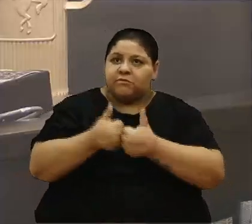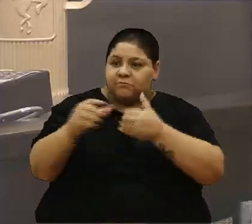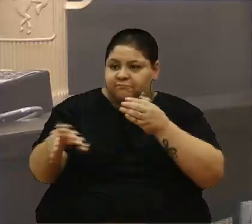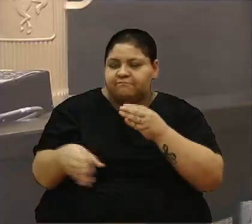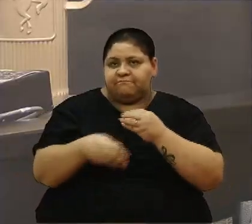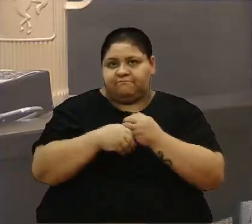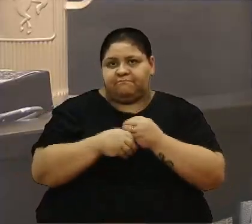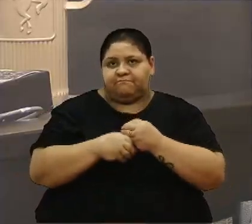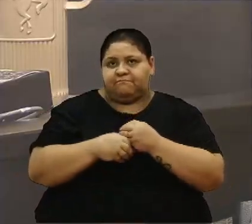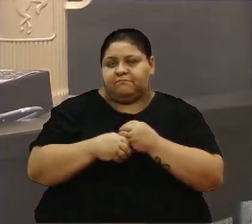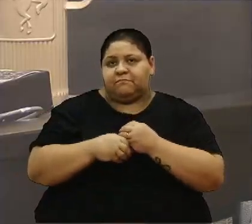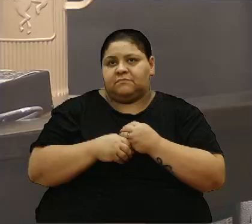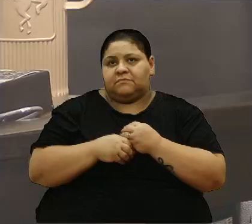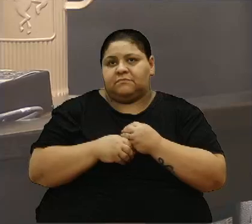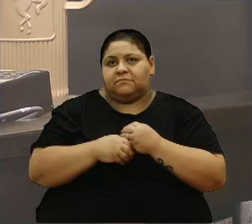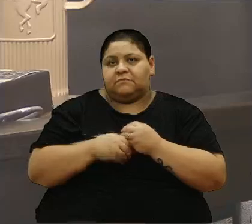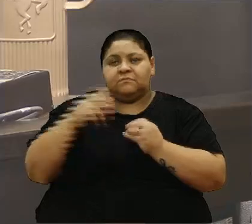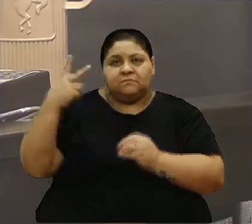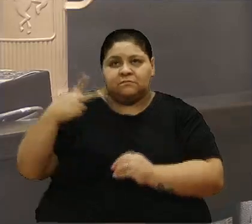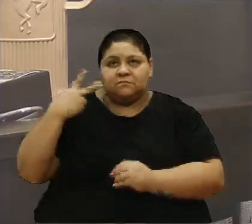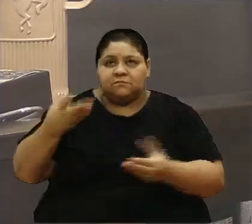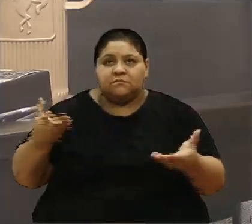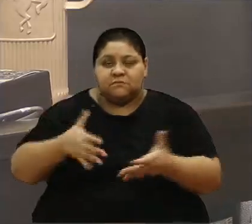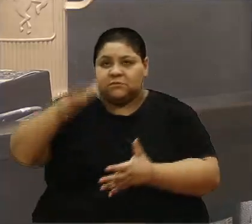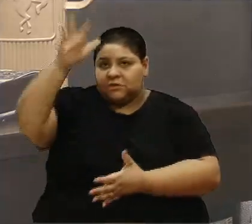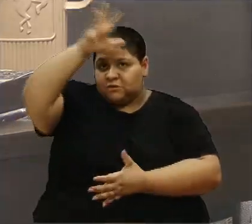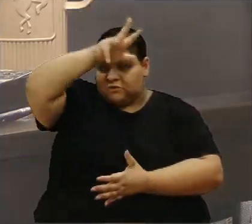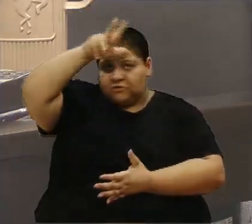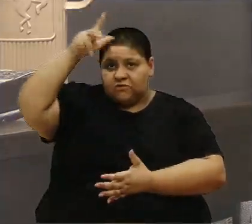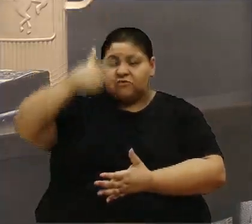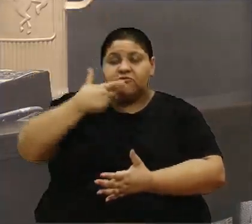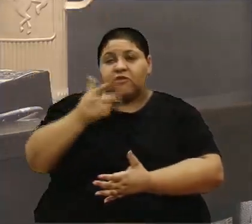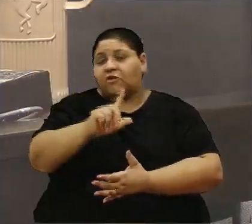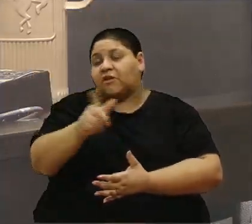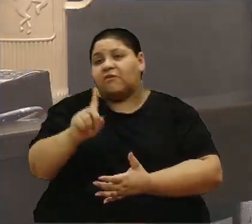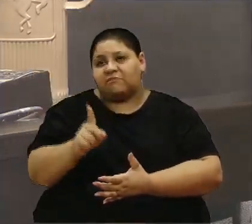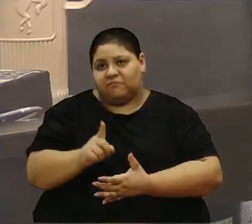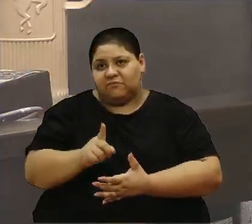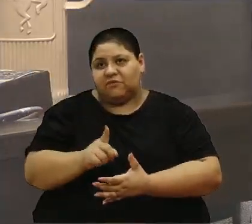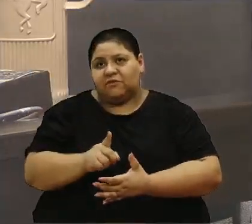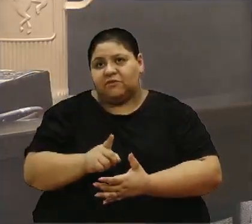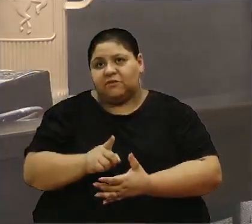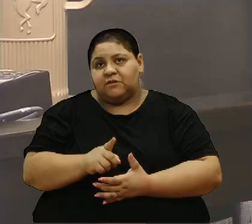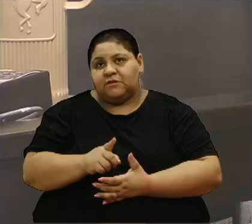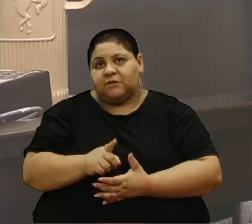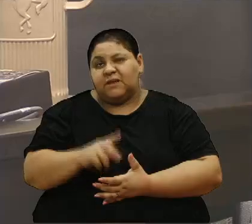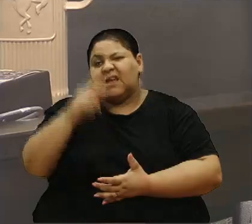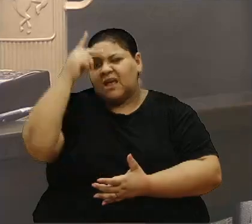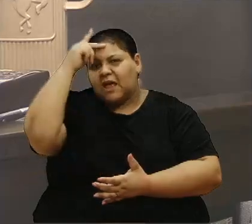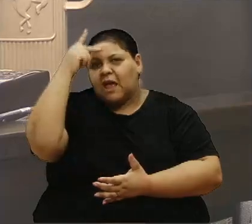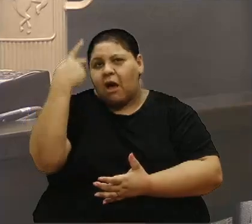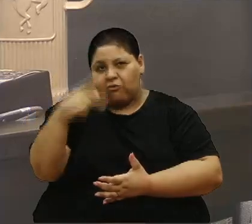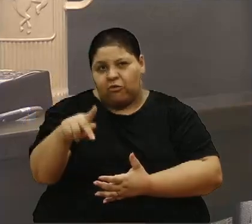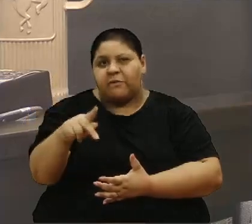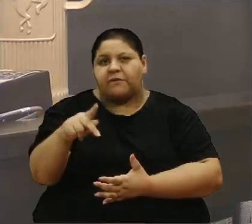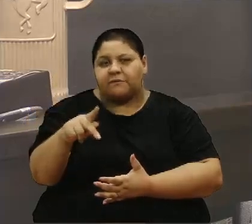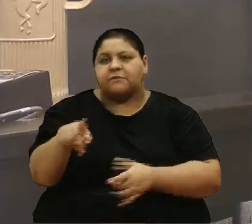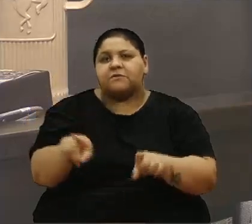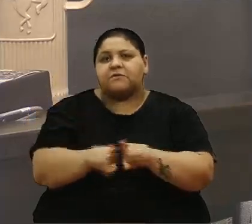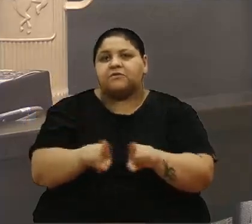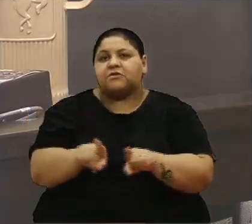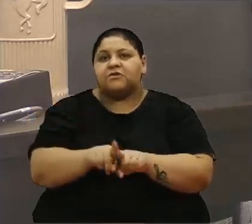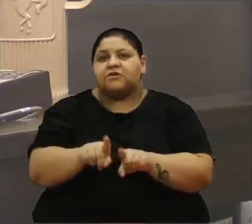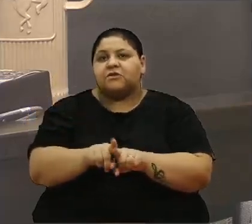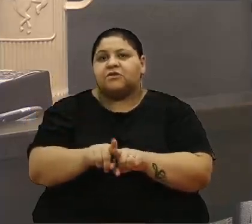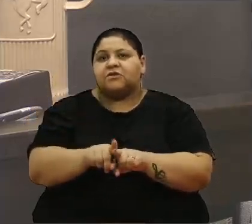emendas de parlamentares, já que o município nos diz que não tem recursos e automaticamente também não dão